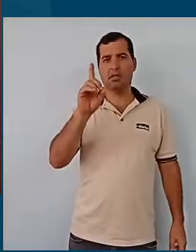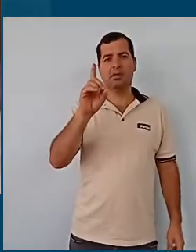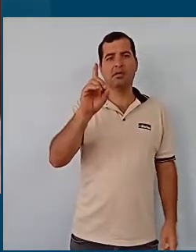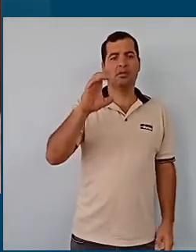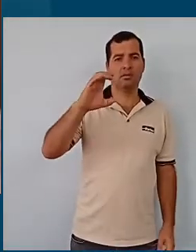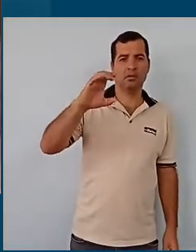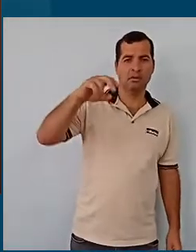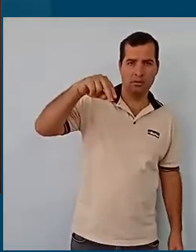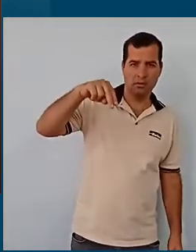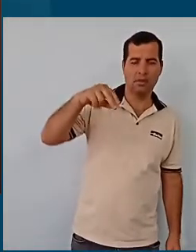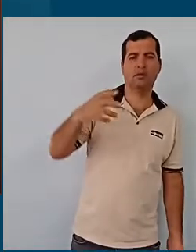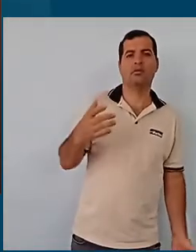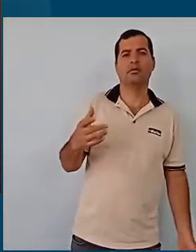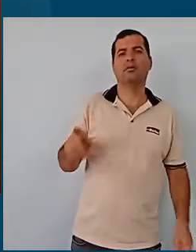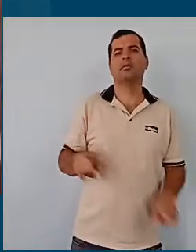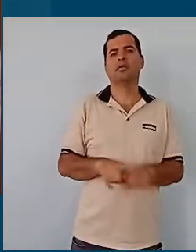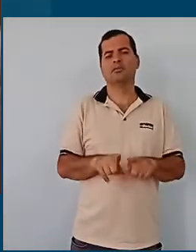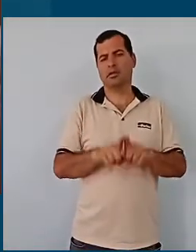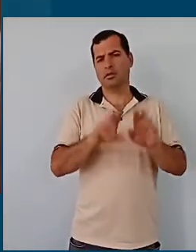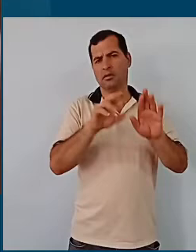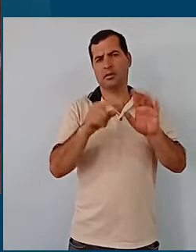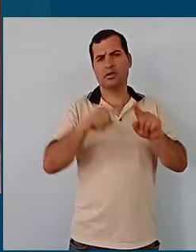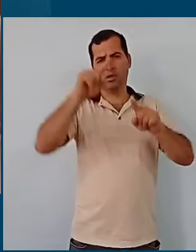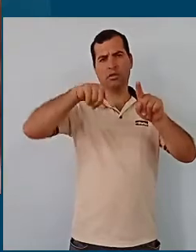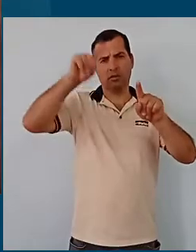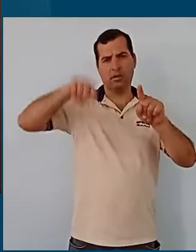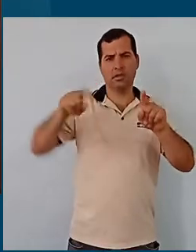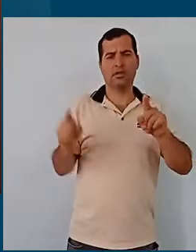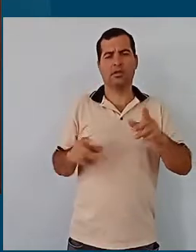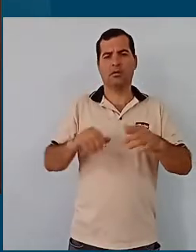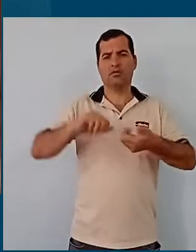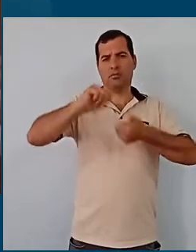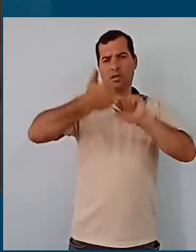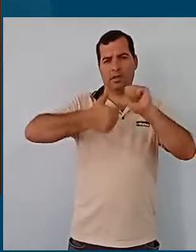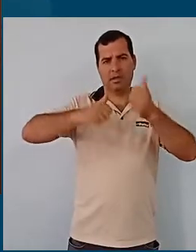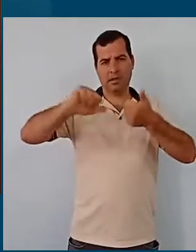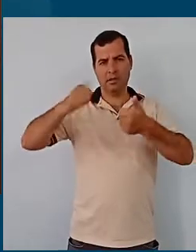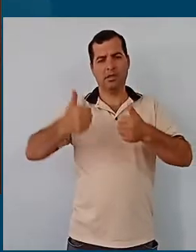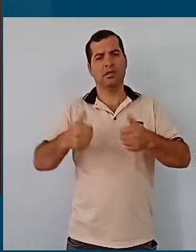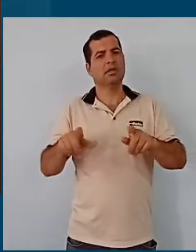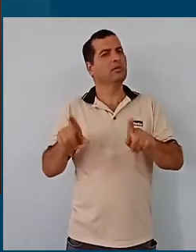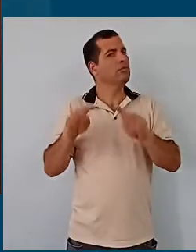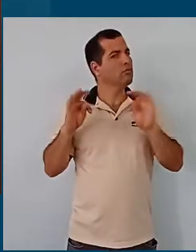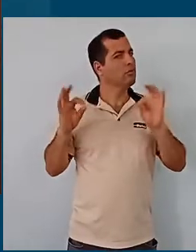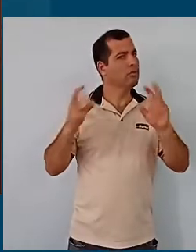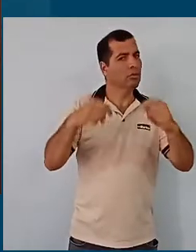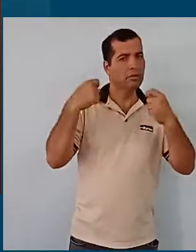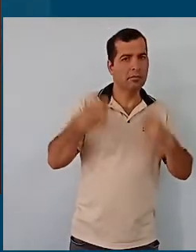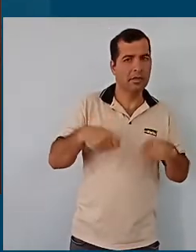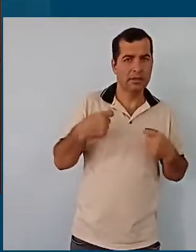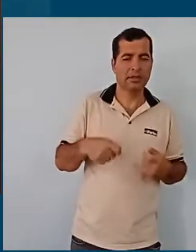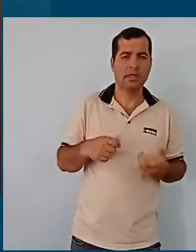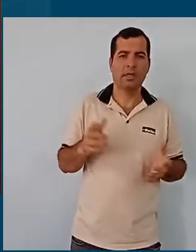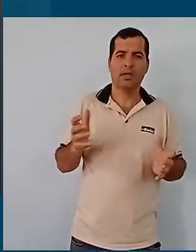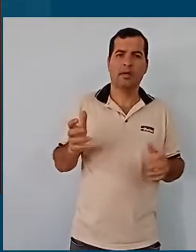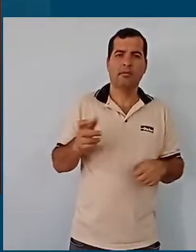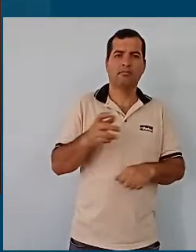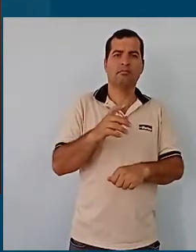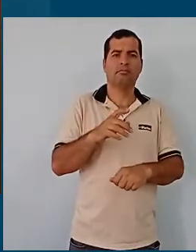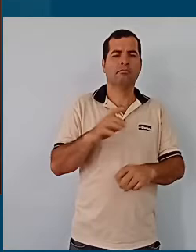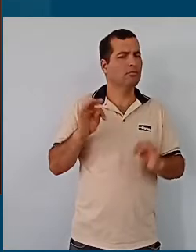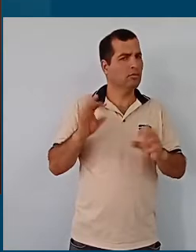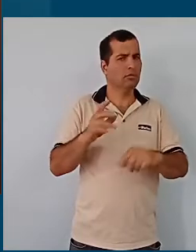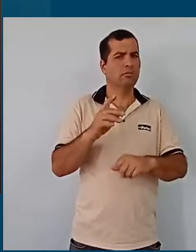os parâmetros de qualidade, os indicadores de qualidade, participar ativamente tanto da gestão da